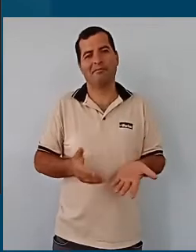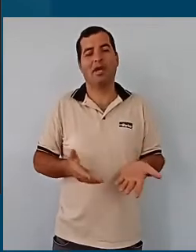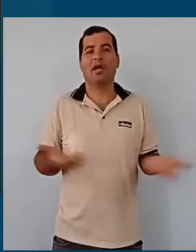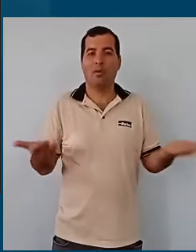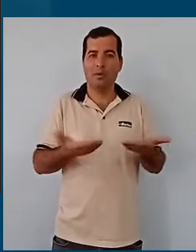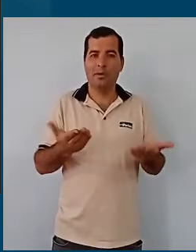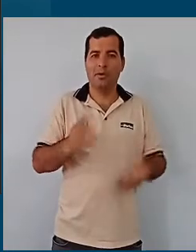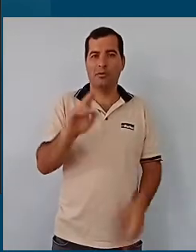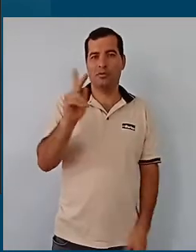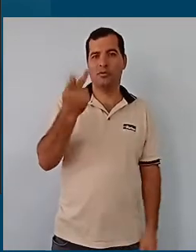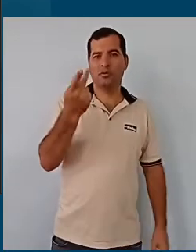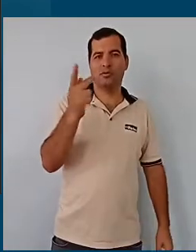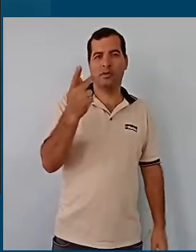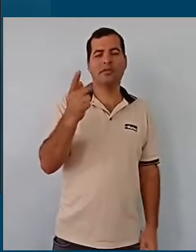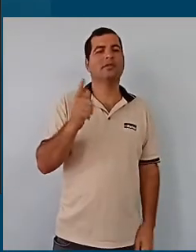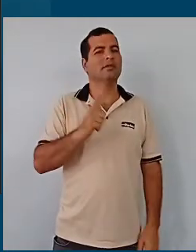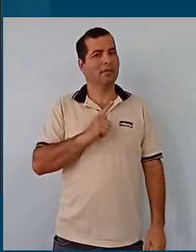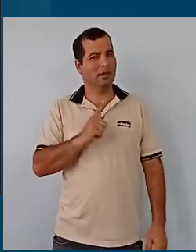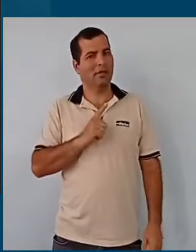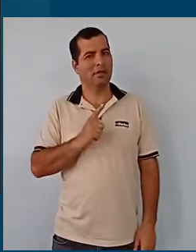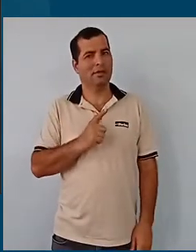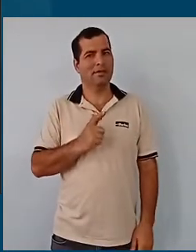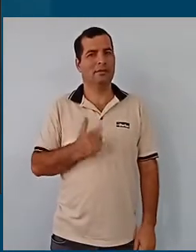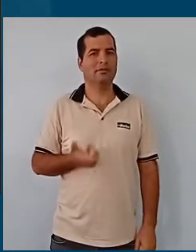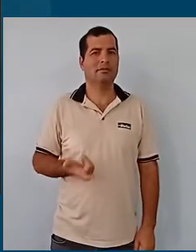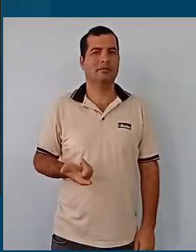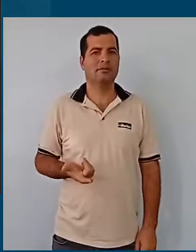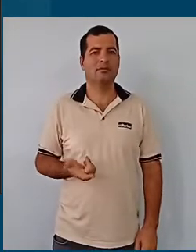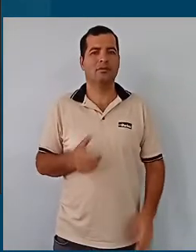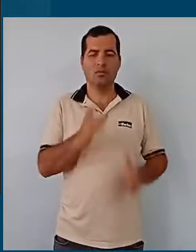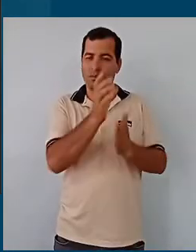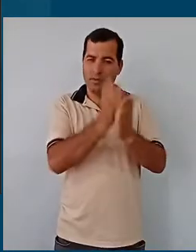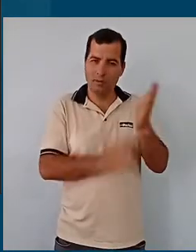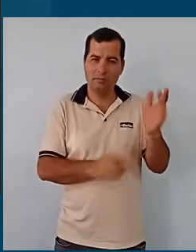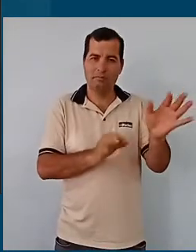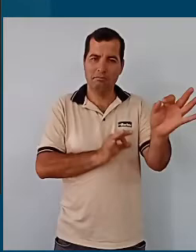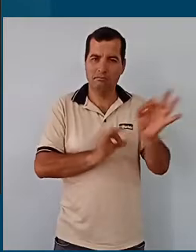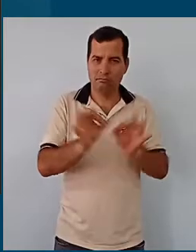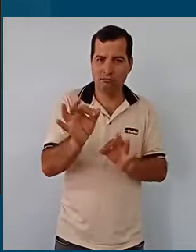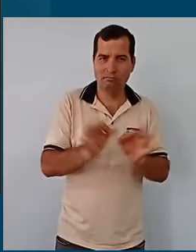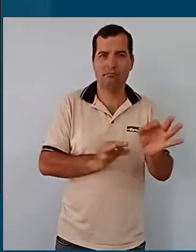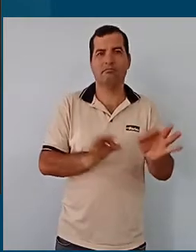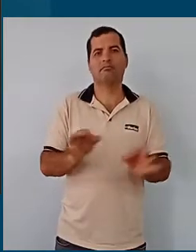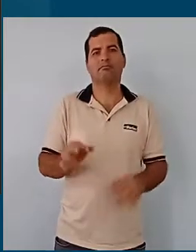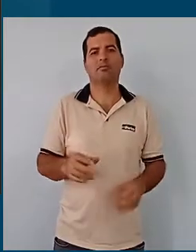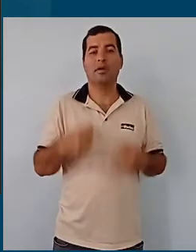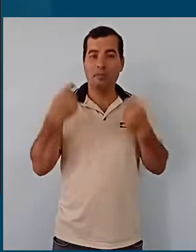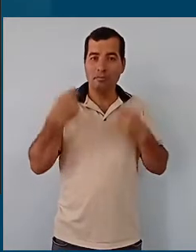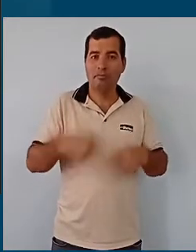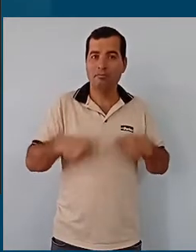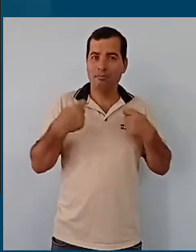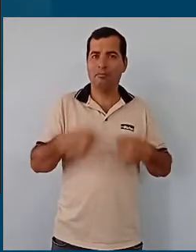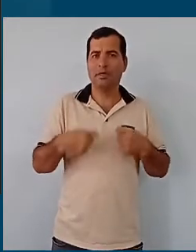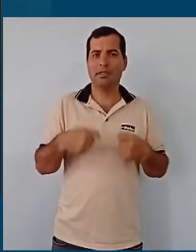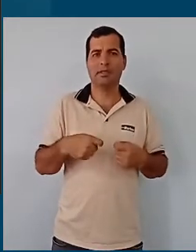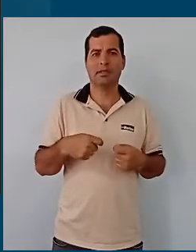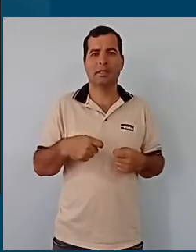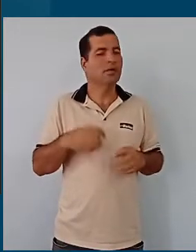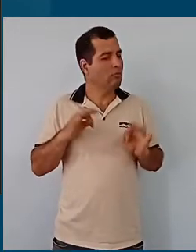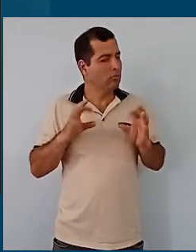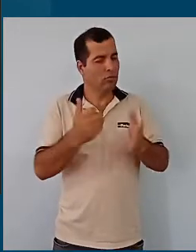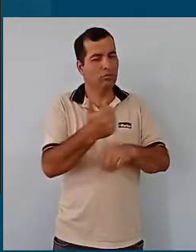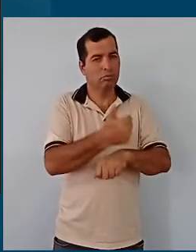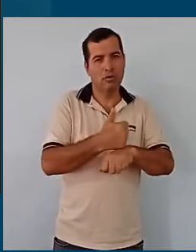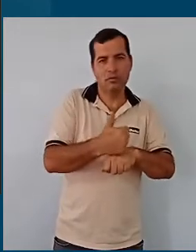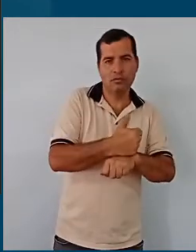está fazendo nesse processo de elaboração curricular é da necessidade de que